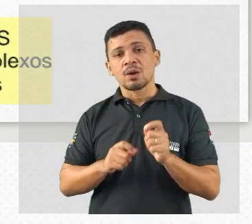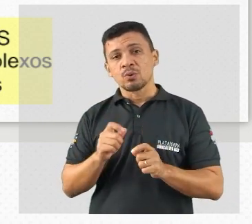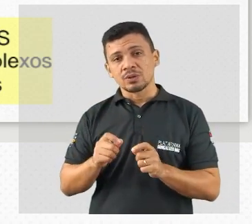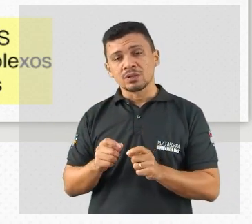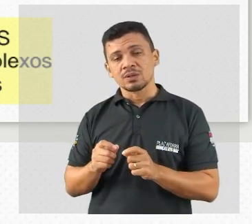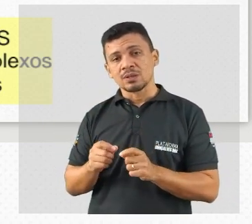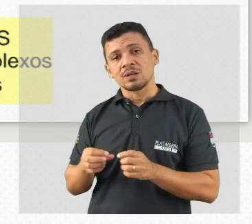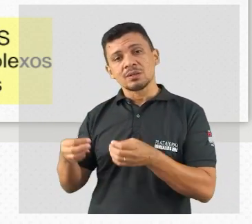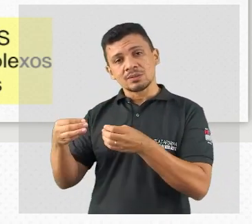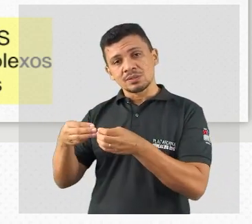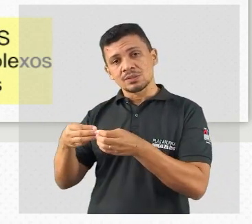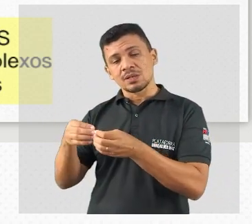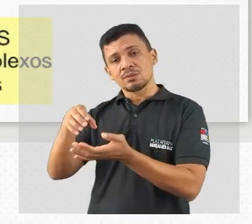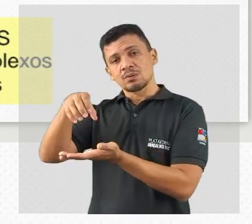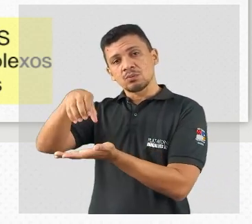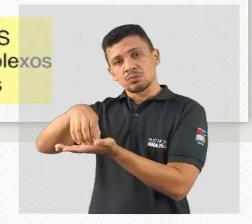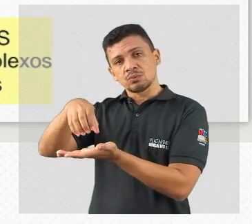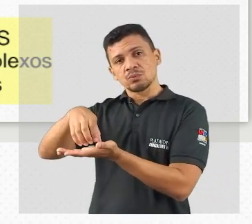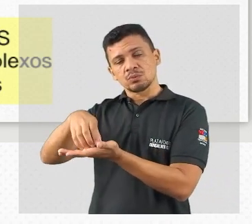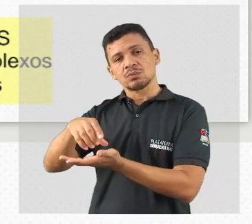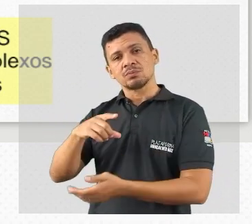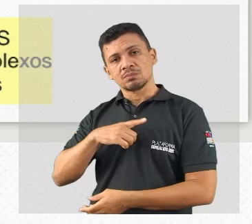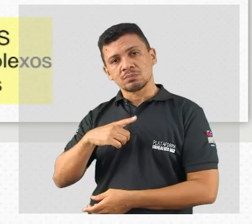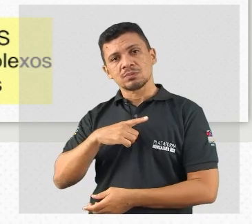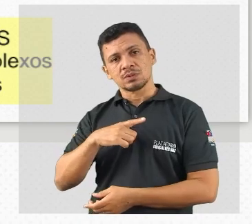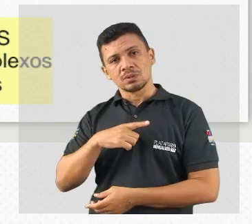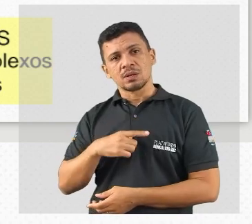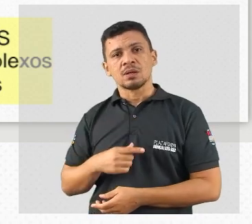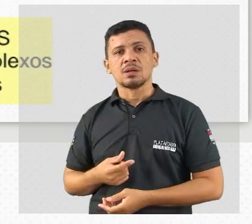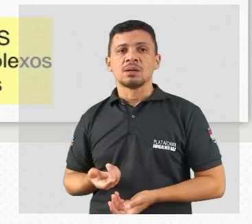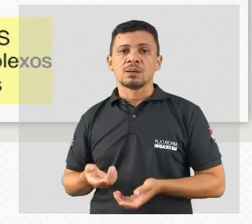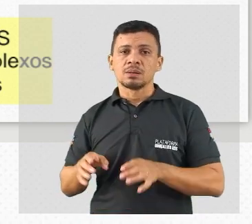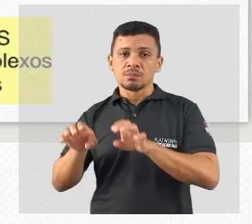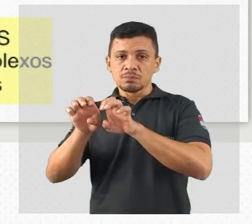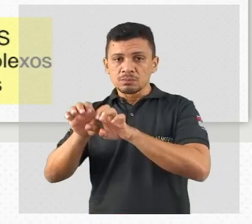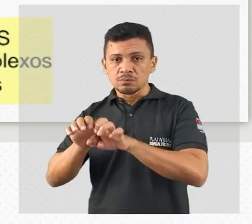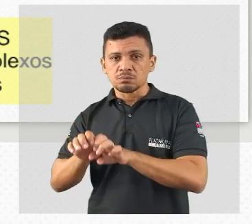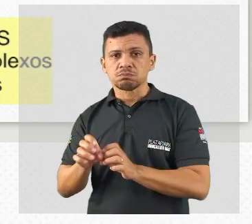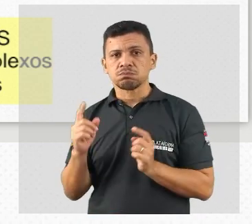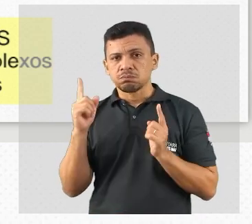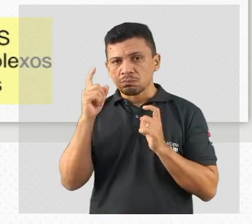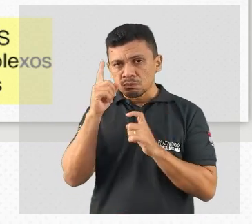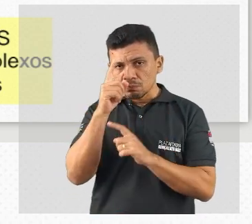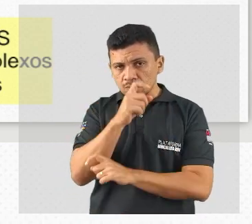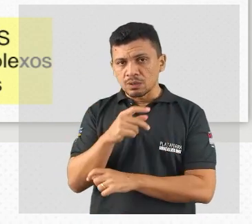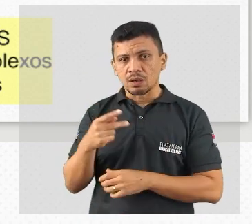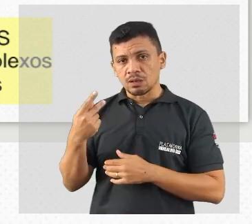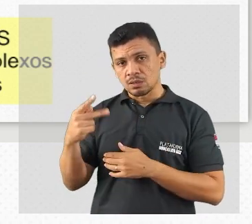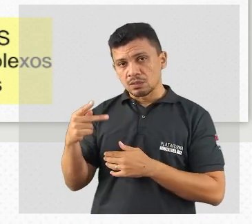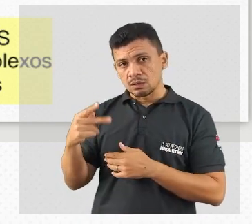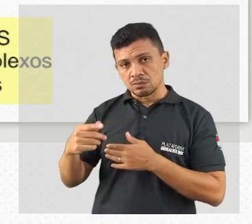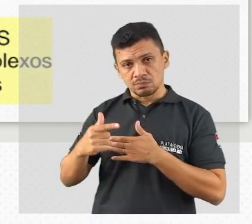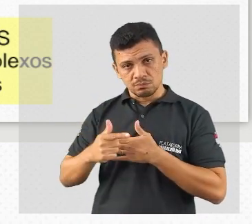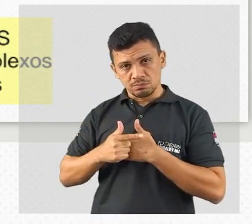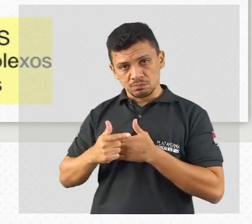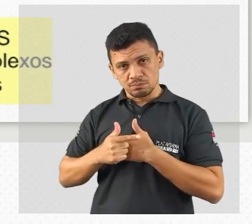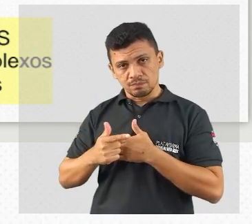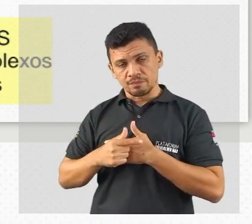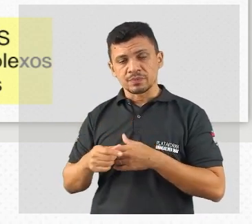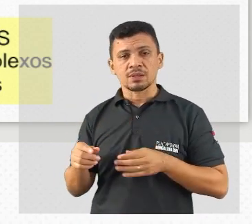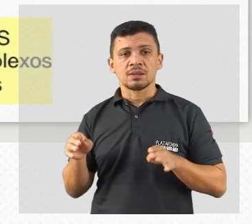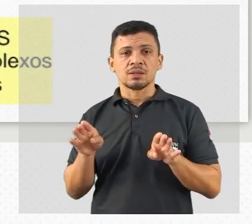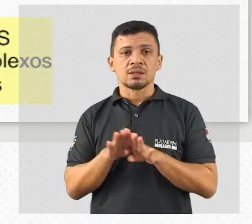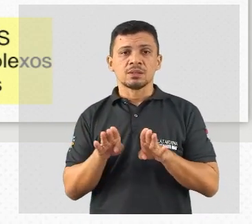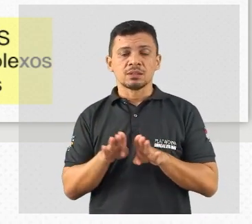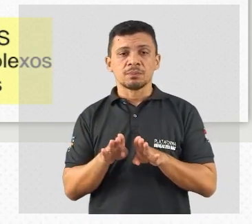tá? Células que possuem uma estrutura mais complexa com relação à sua funcionalidade, tá? Inclusive